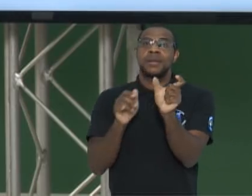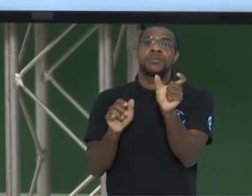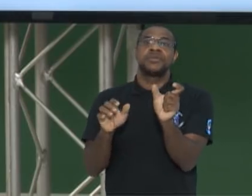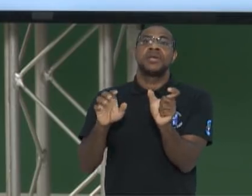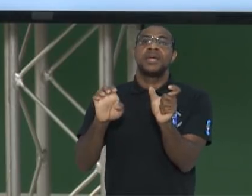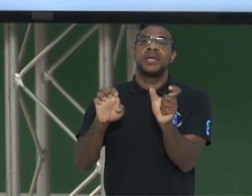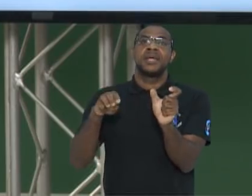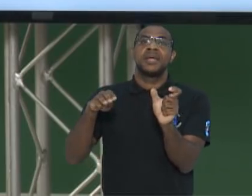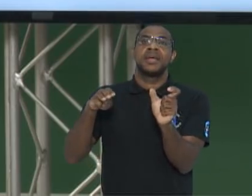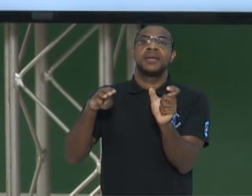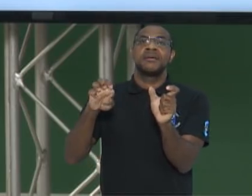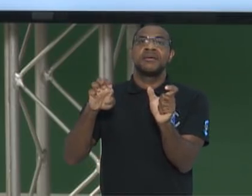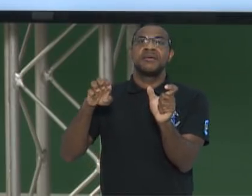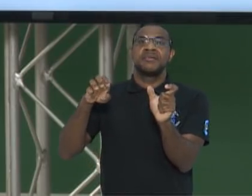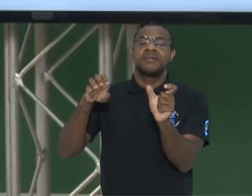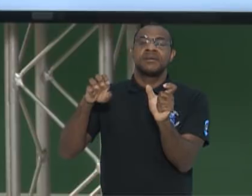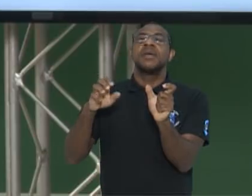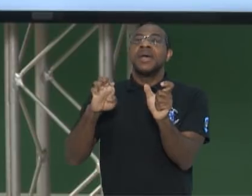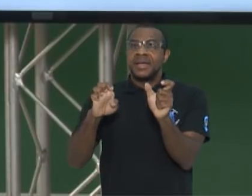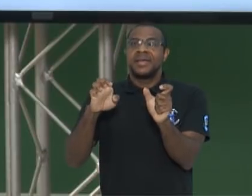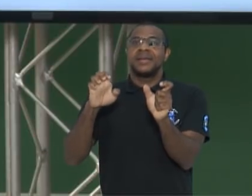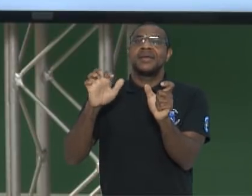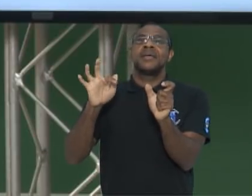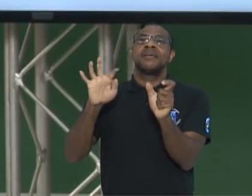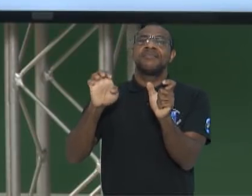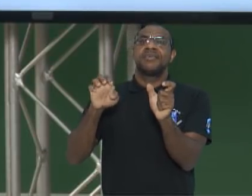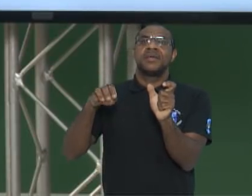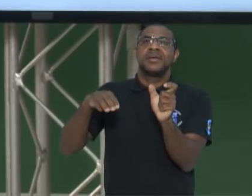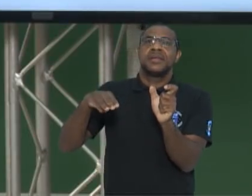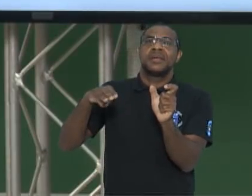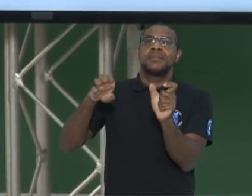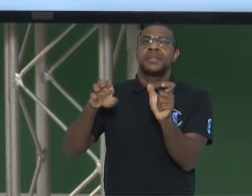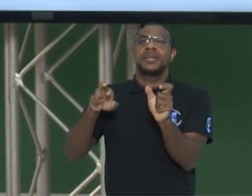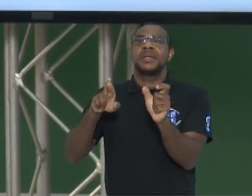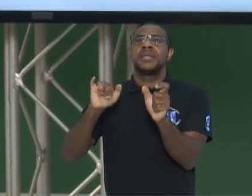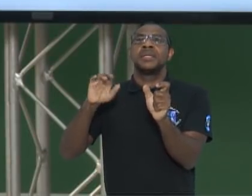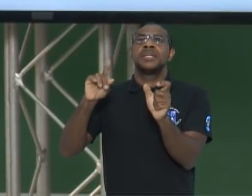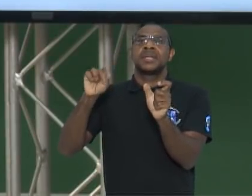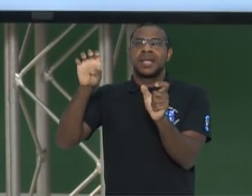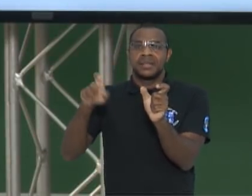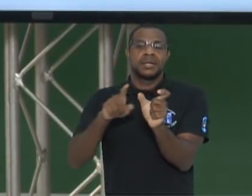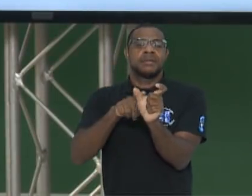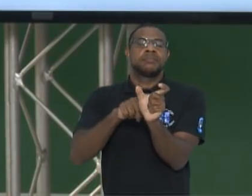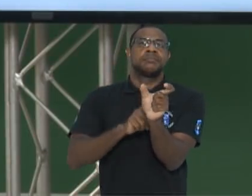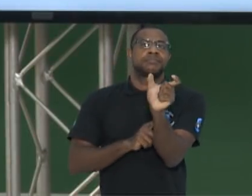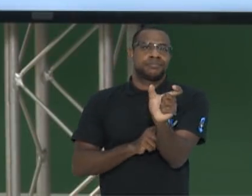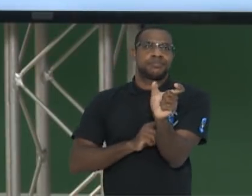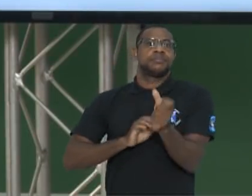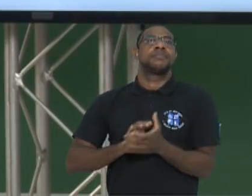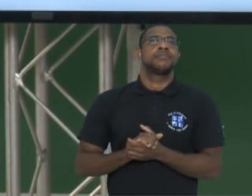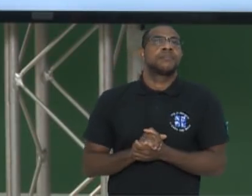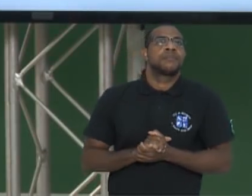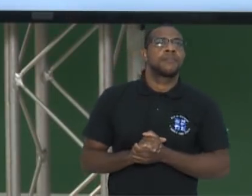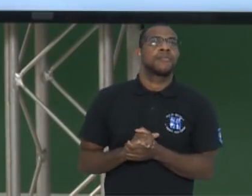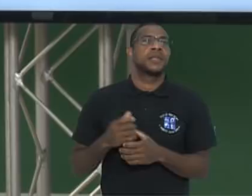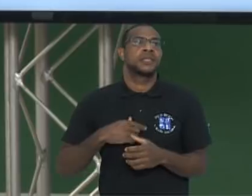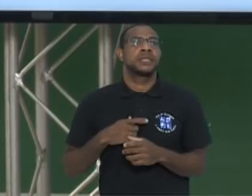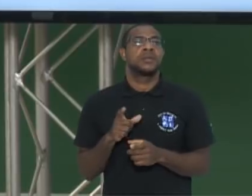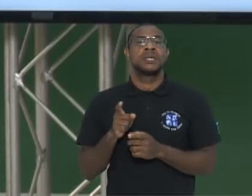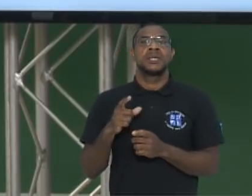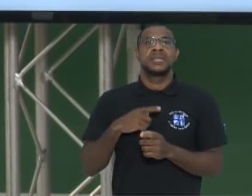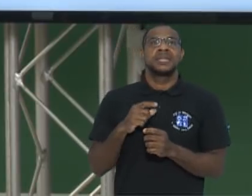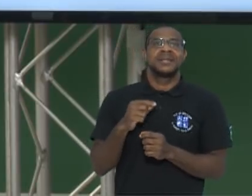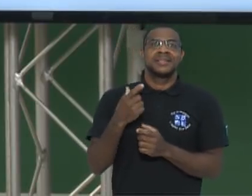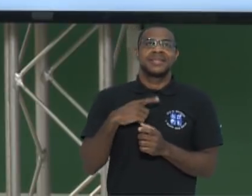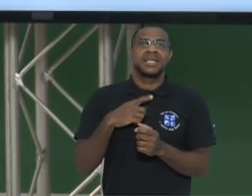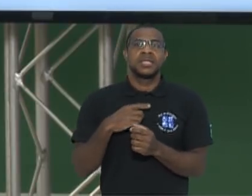especial atenção com relação à palavra tranquilas, né, que ali foi colocado o trema em cima do U, né, que são aqueles 2